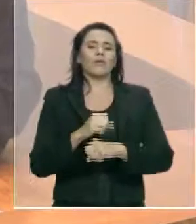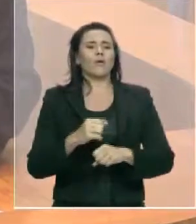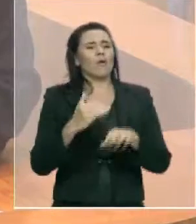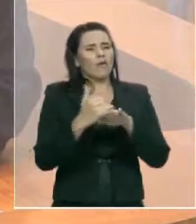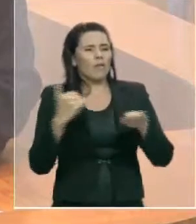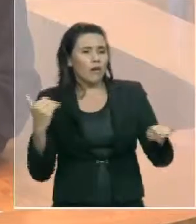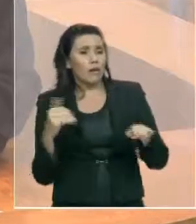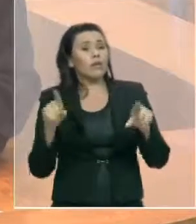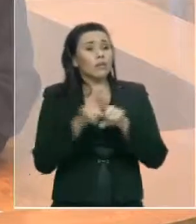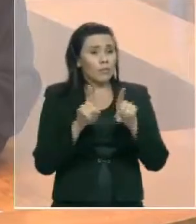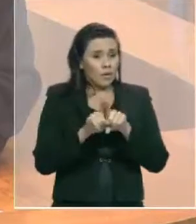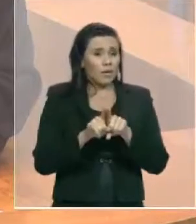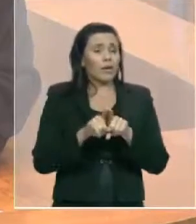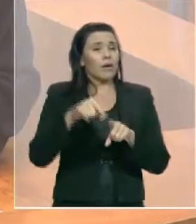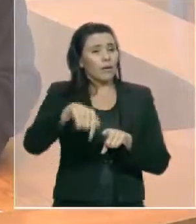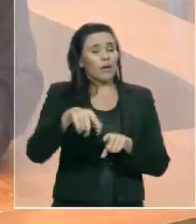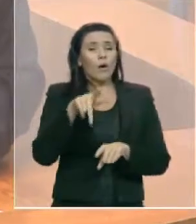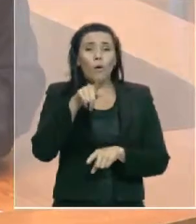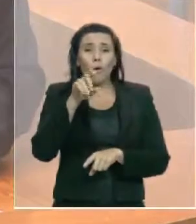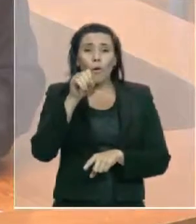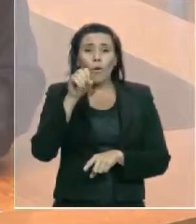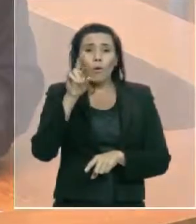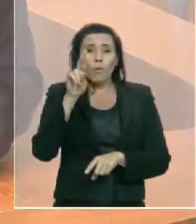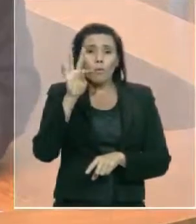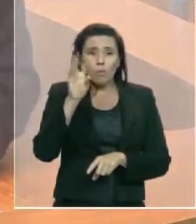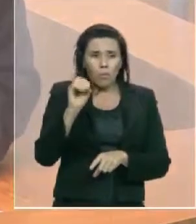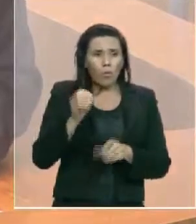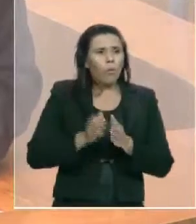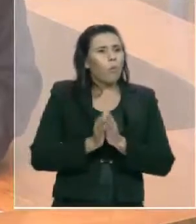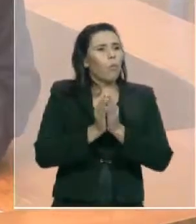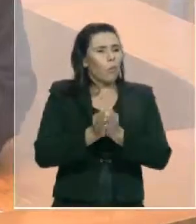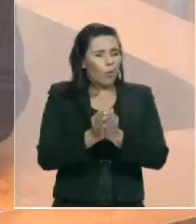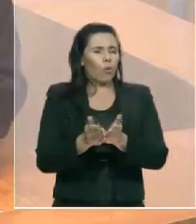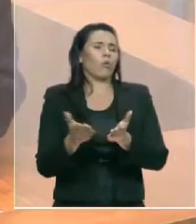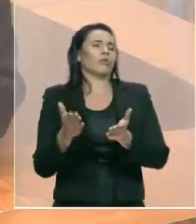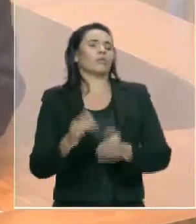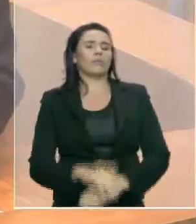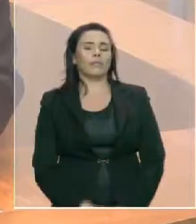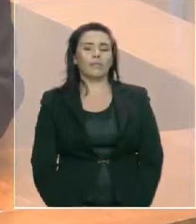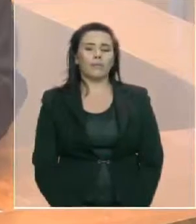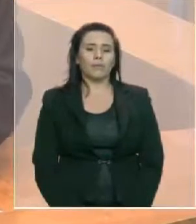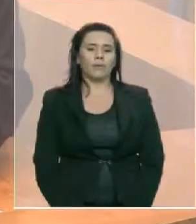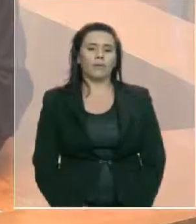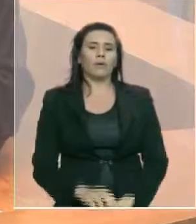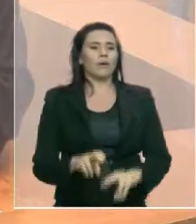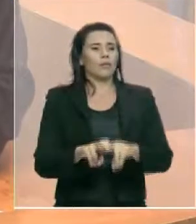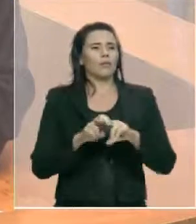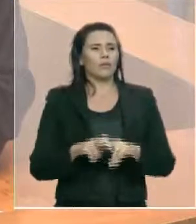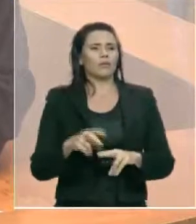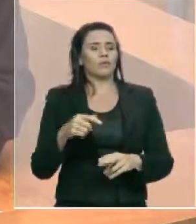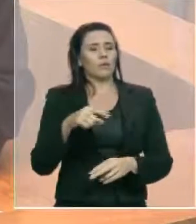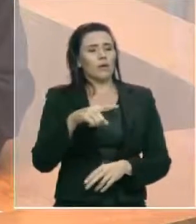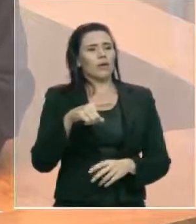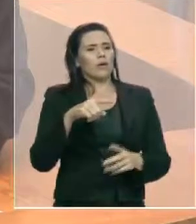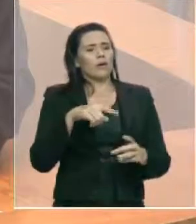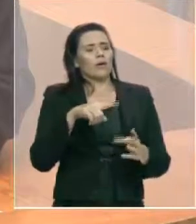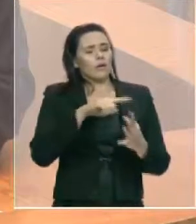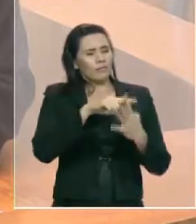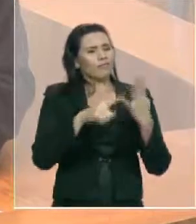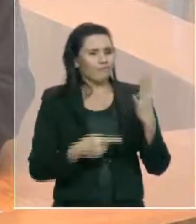aqui. Então, fica aqui, para esses municípios que estão incluídos,